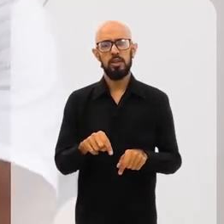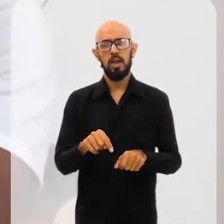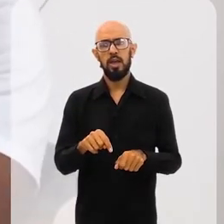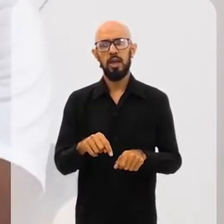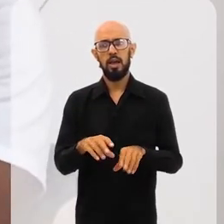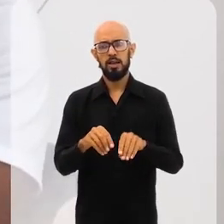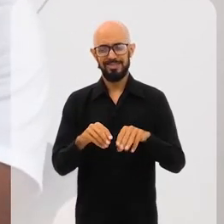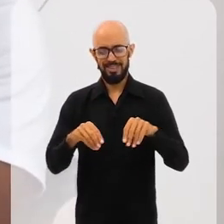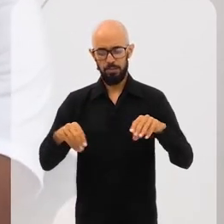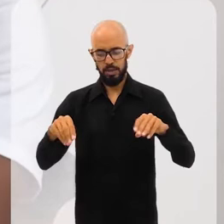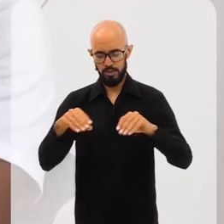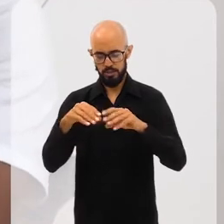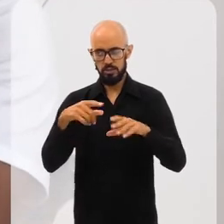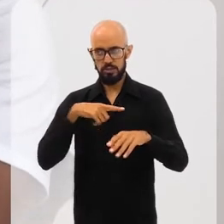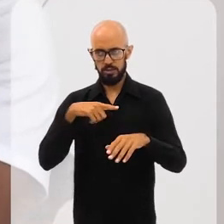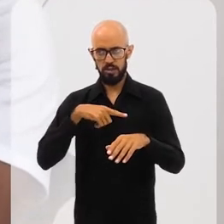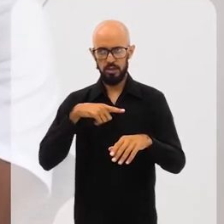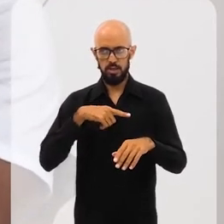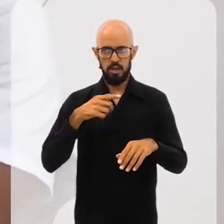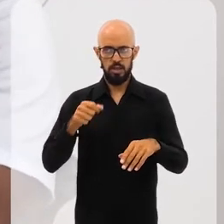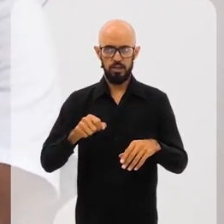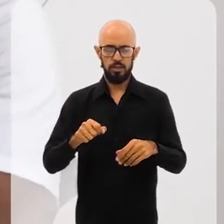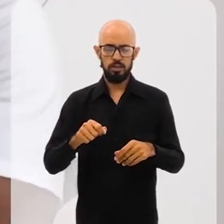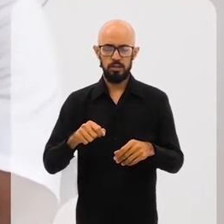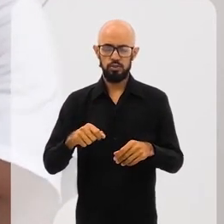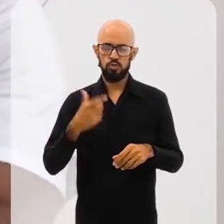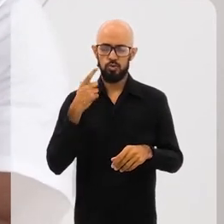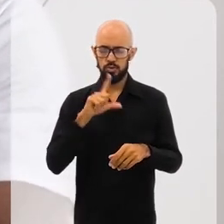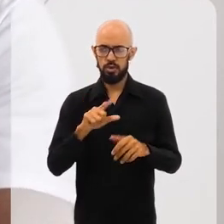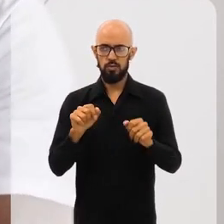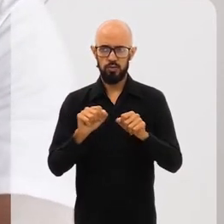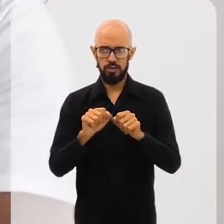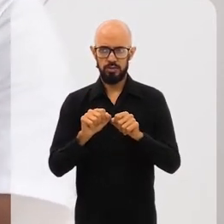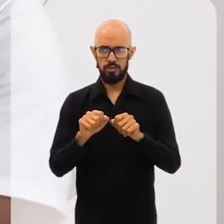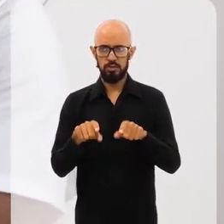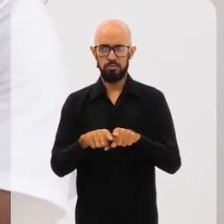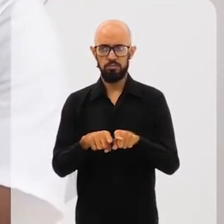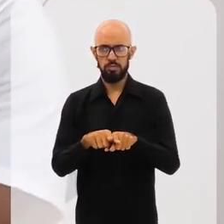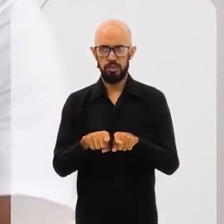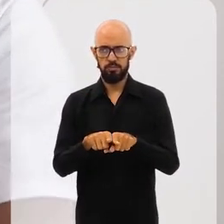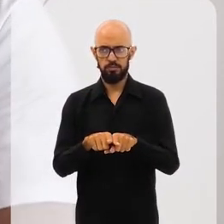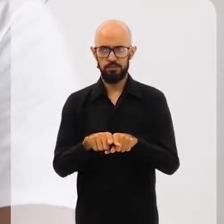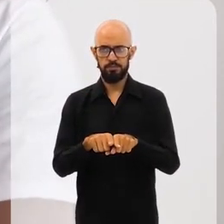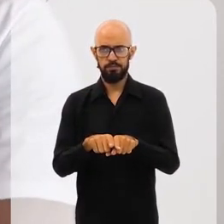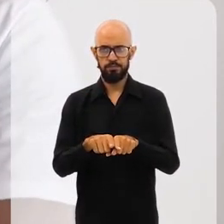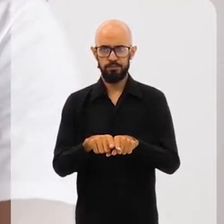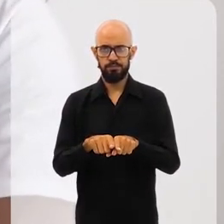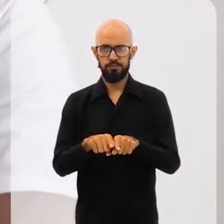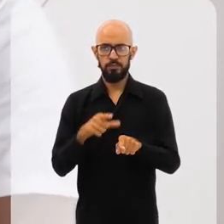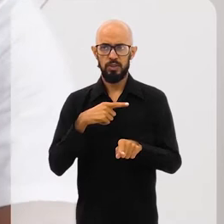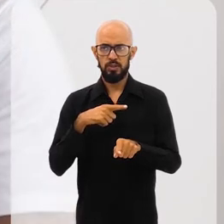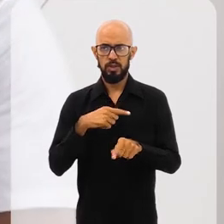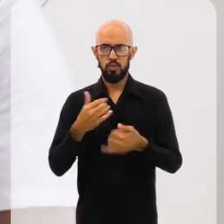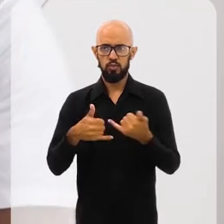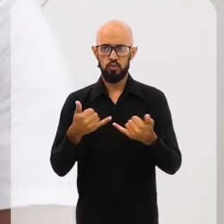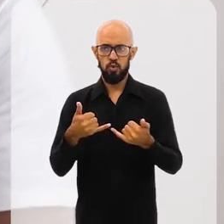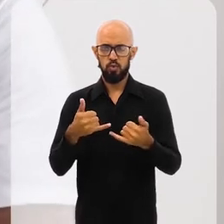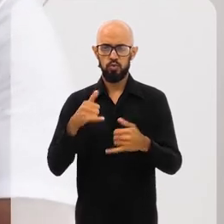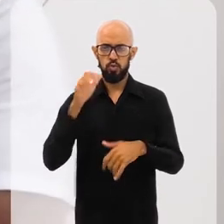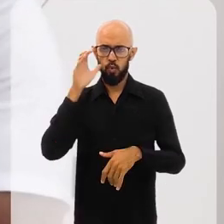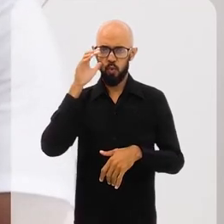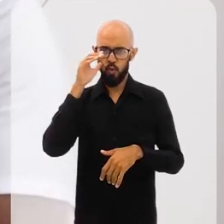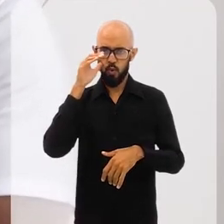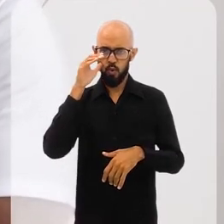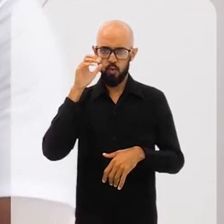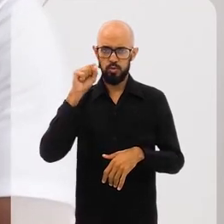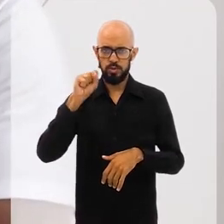Iquim, que é a semente do Dendezeiro. Então, através de uma quantidade exata, a gente consegue fazer a adivinhação. Temos o jogo de